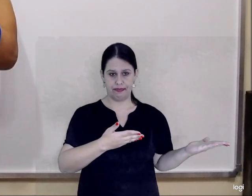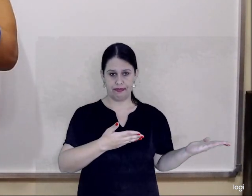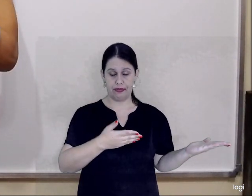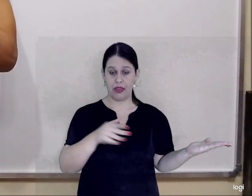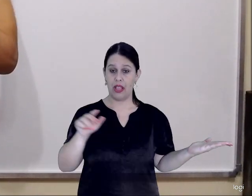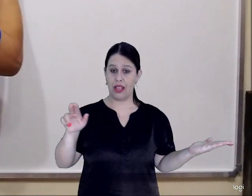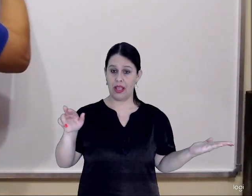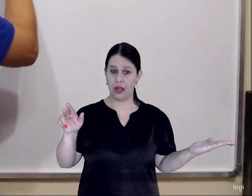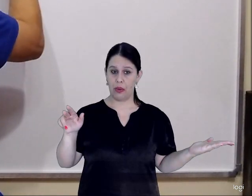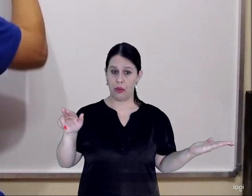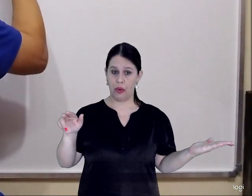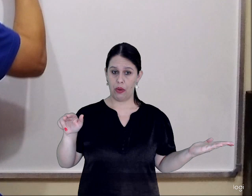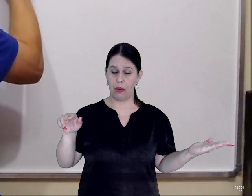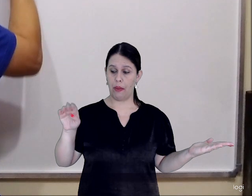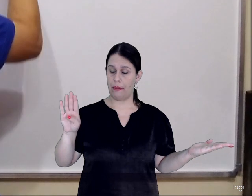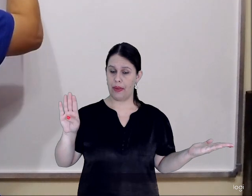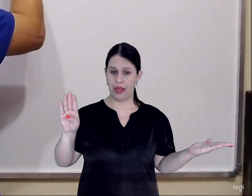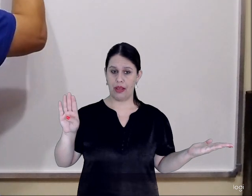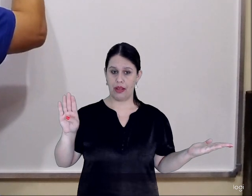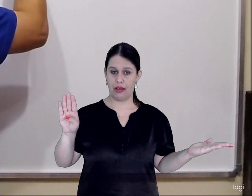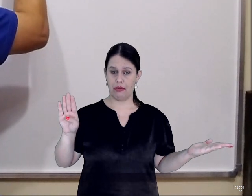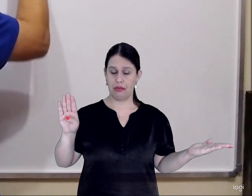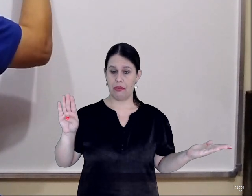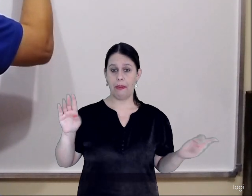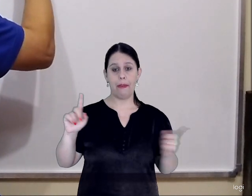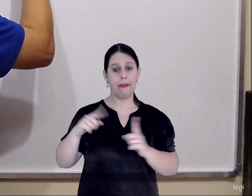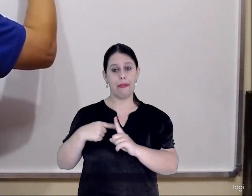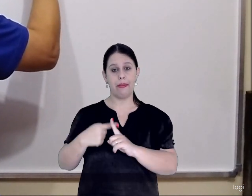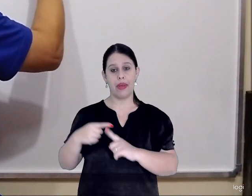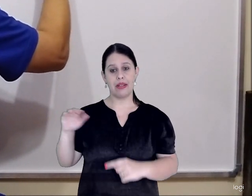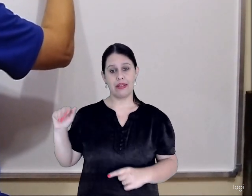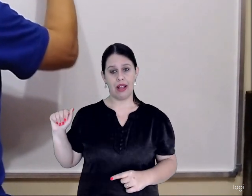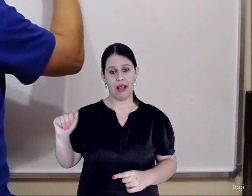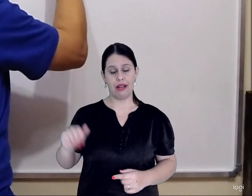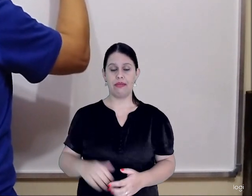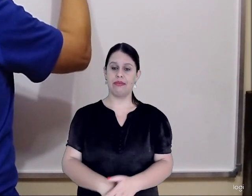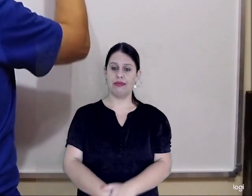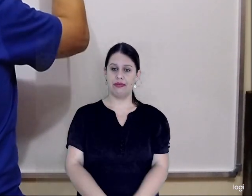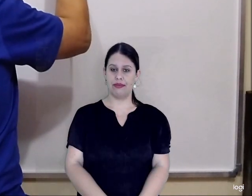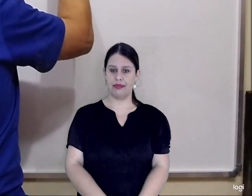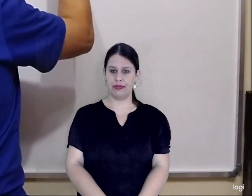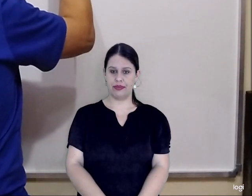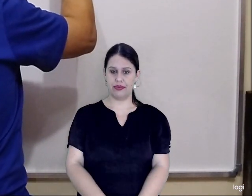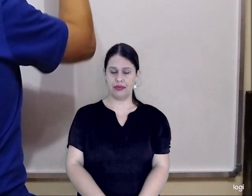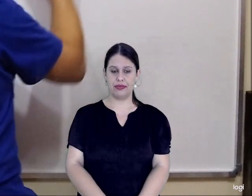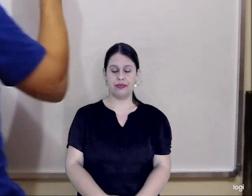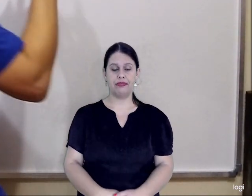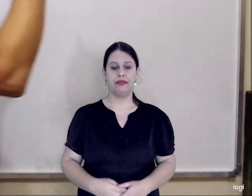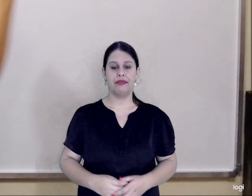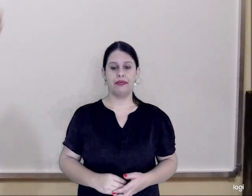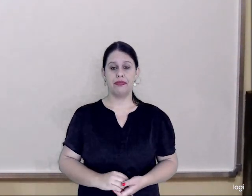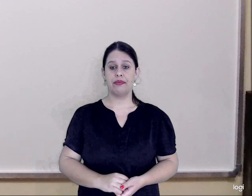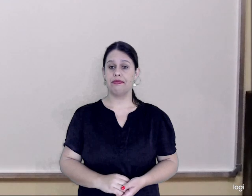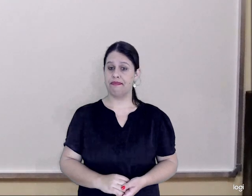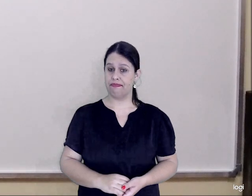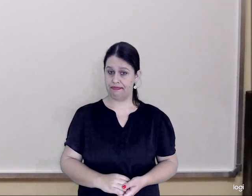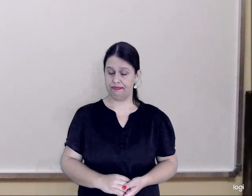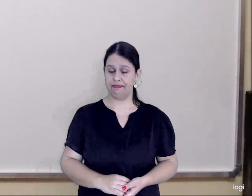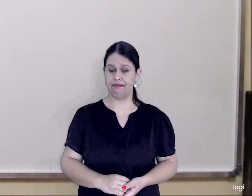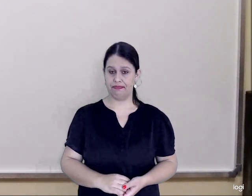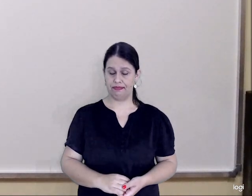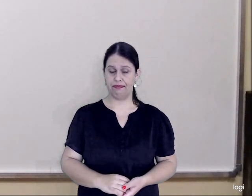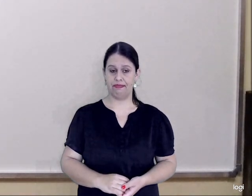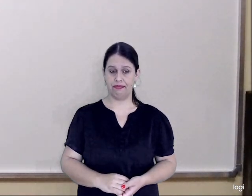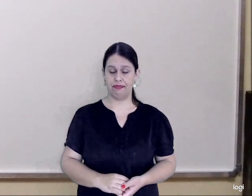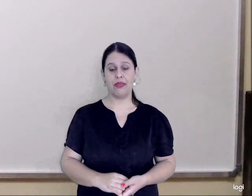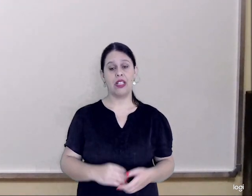é igual a B mais A. Ou